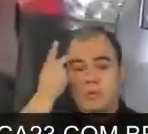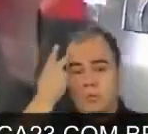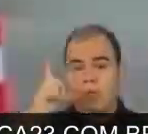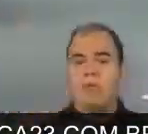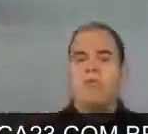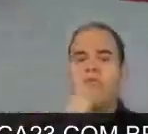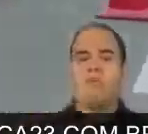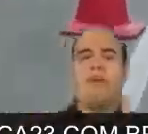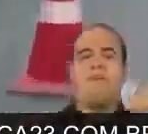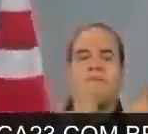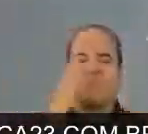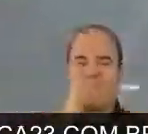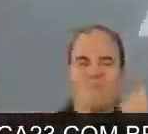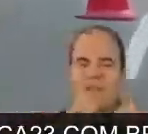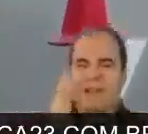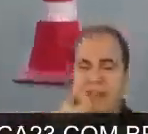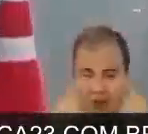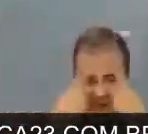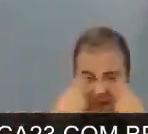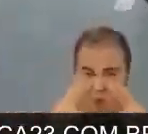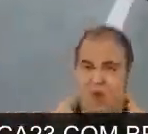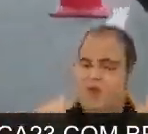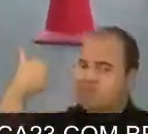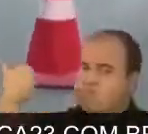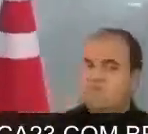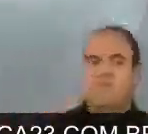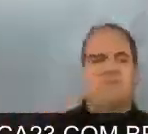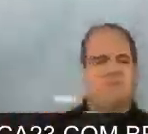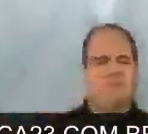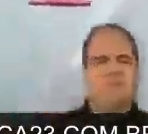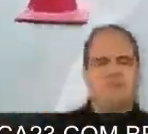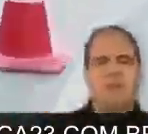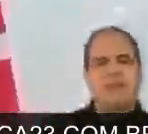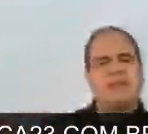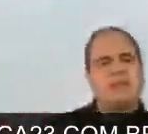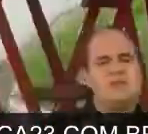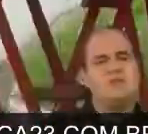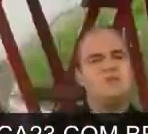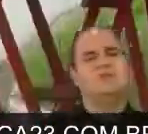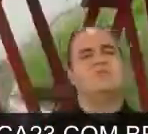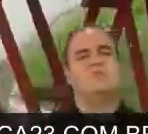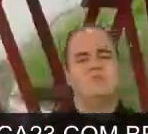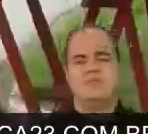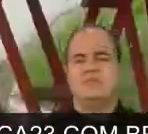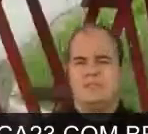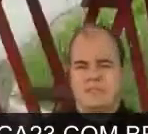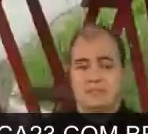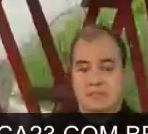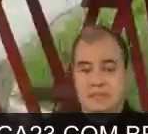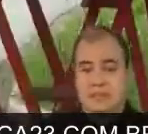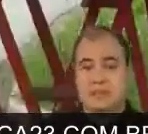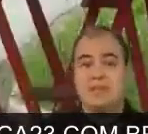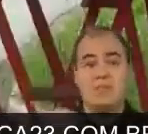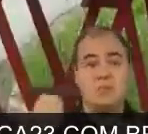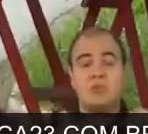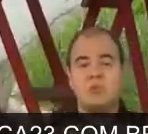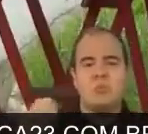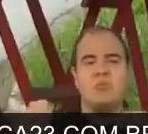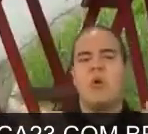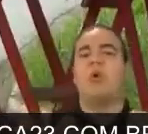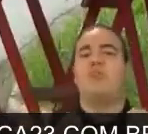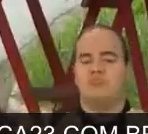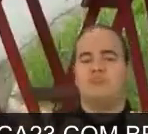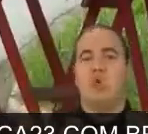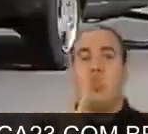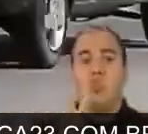mês de fevereiro mais violento no trânsito desde 2017. Foram 70 mortes, ou seja, mais de 2